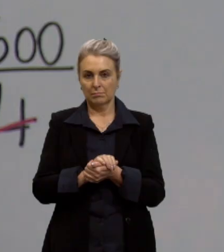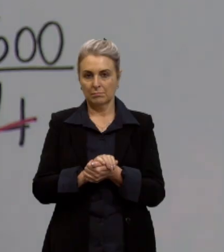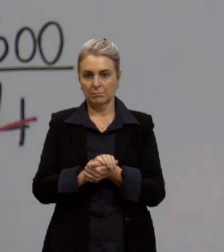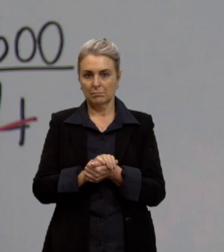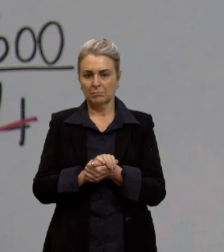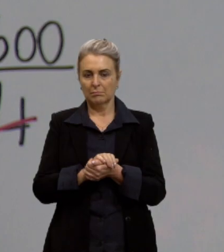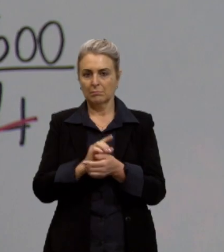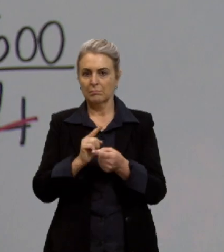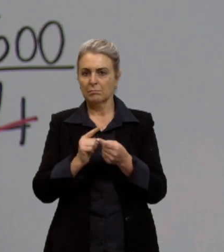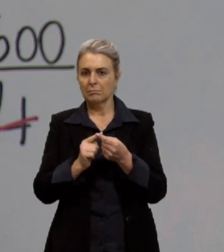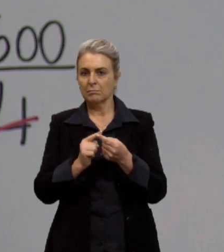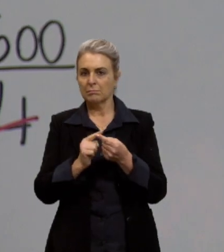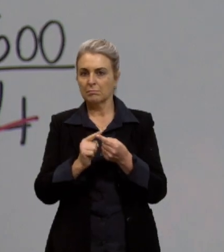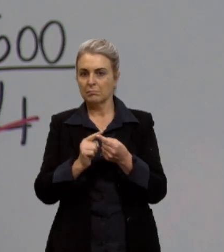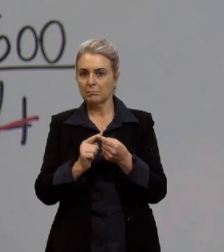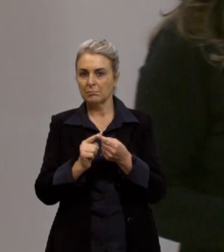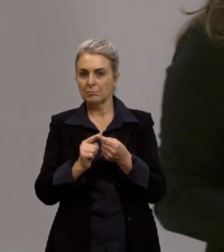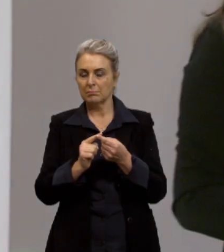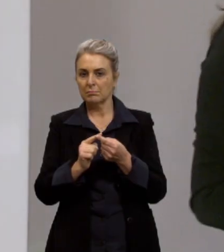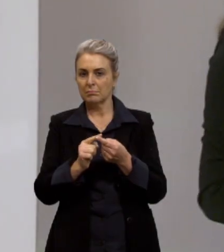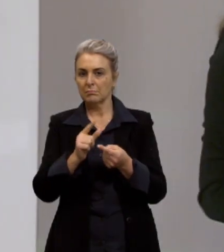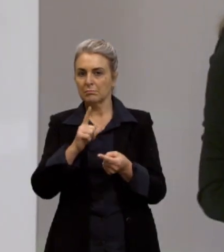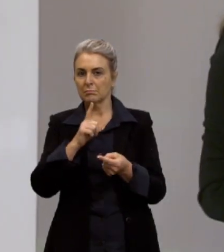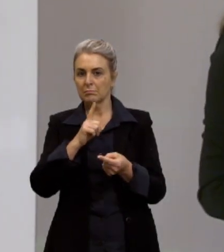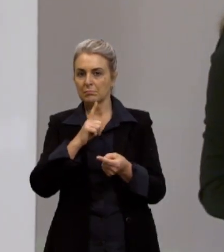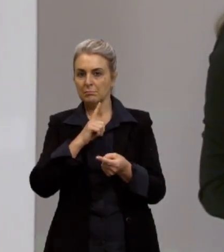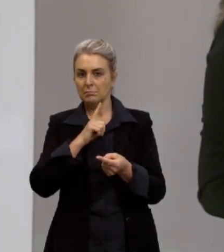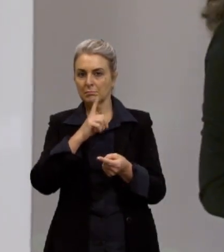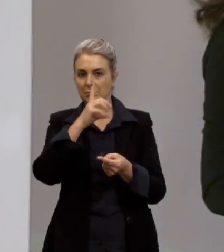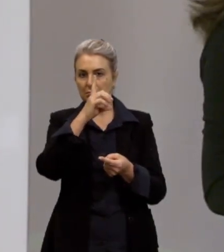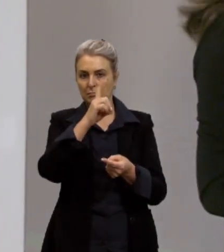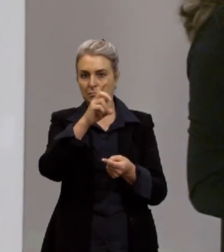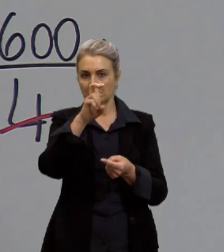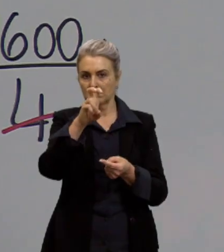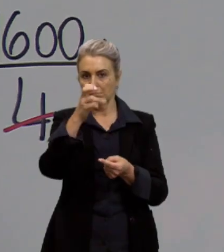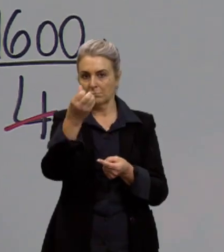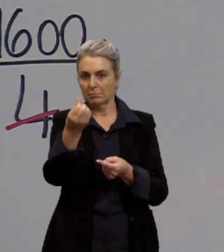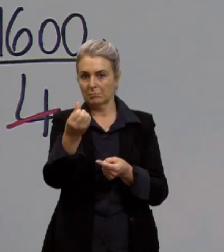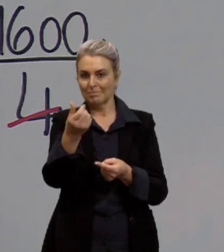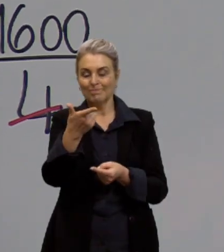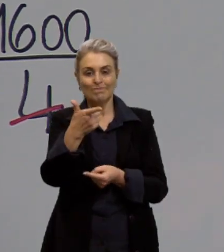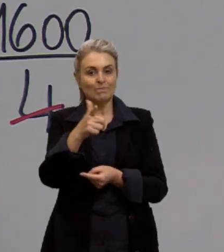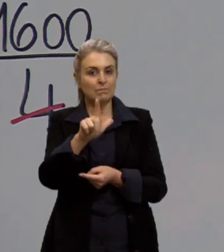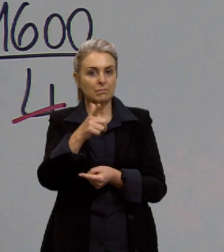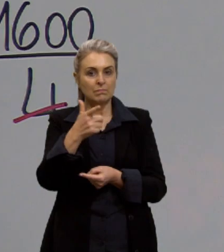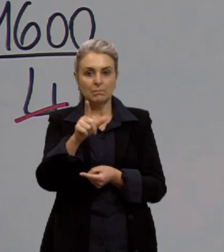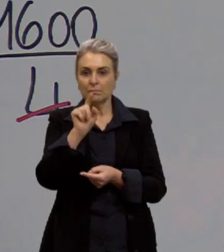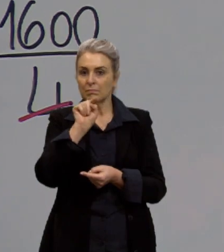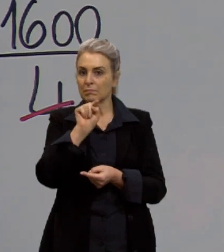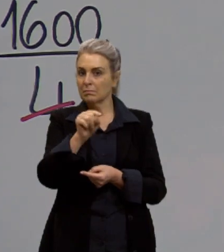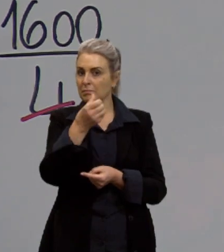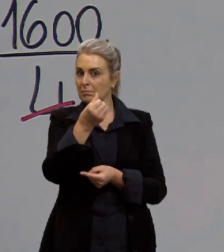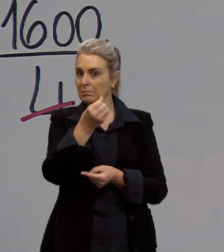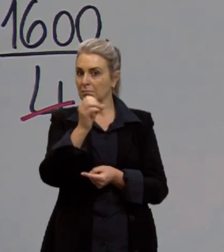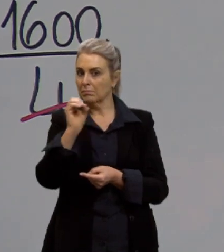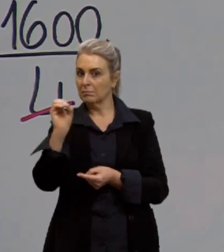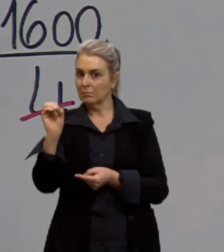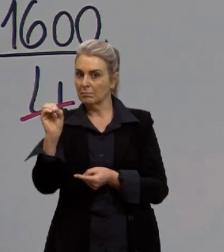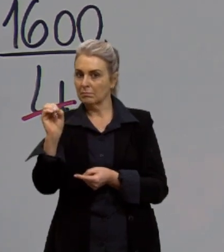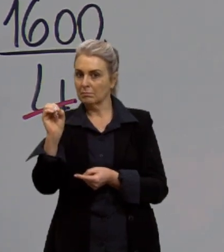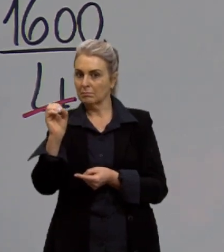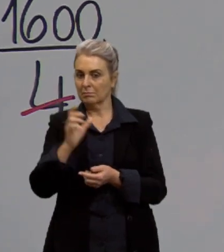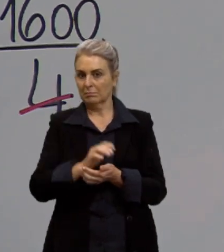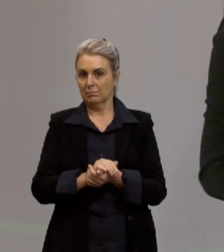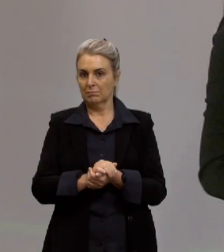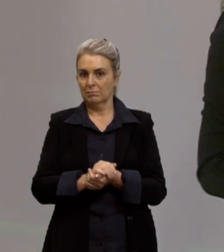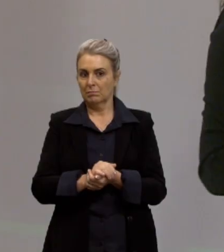quê? Porque eu tenho 156 e eu devo 1.600, certo? Então, eu não consigo